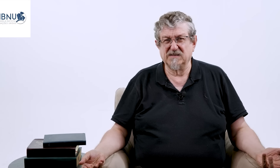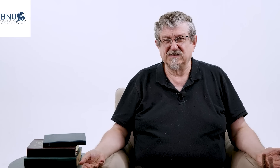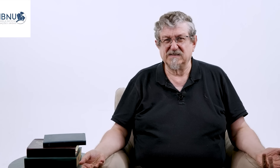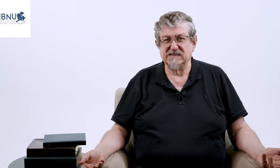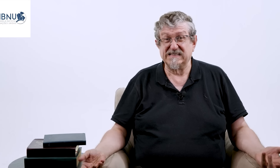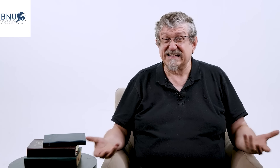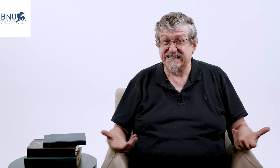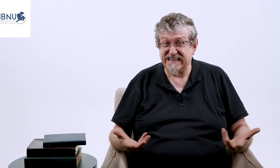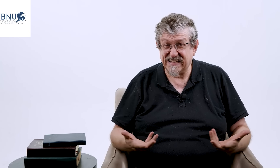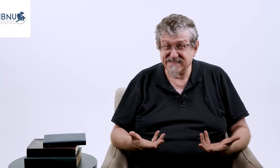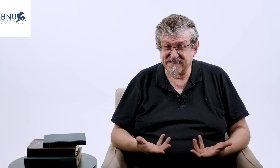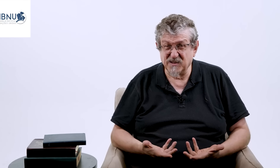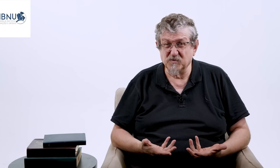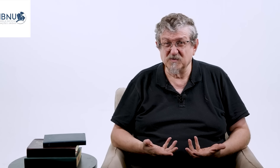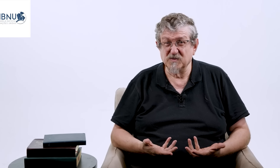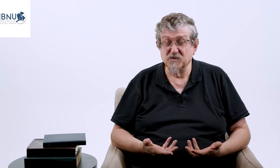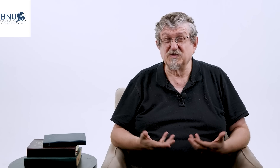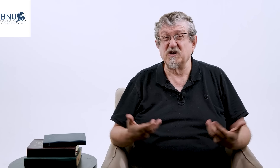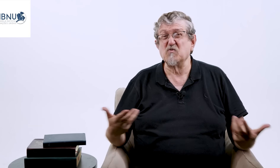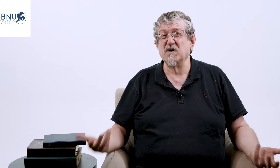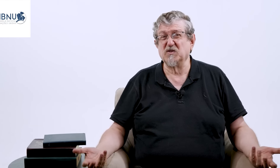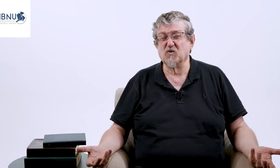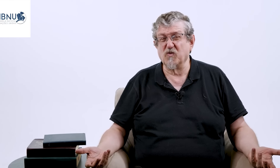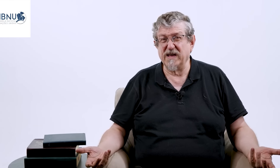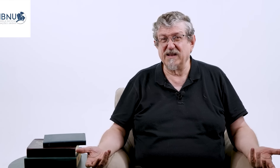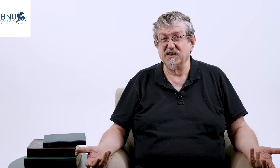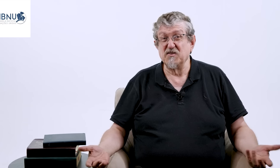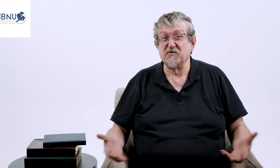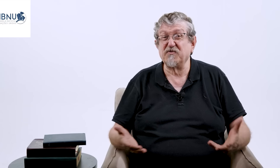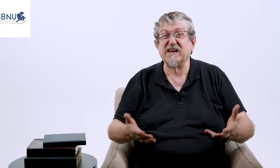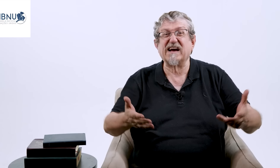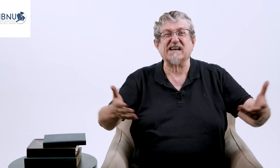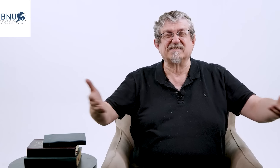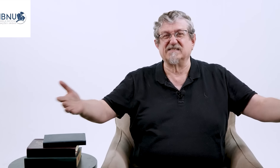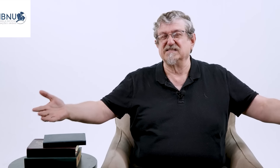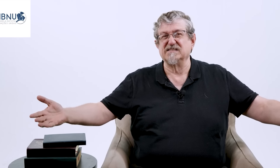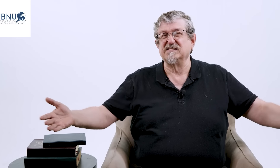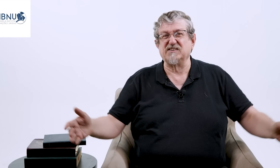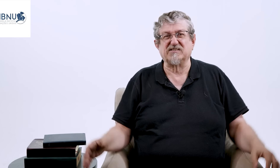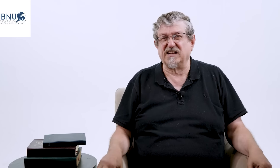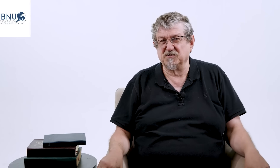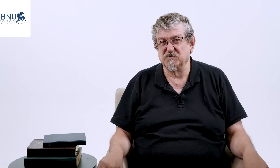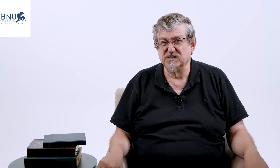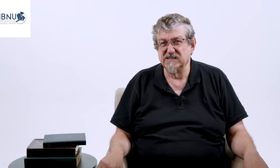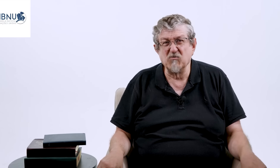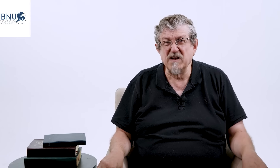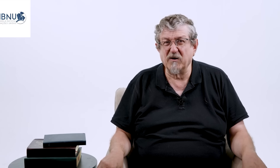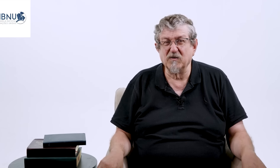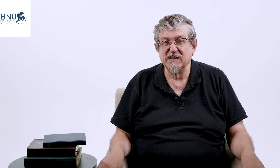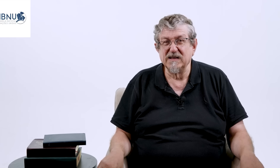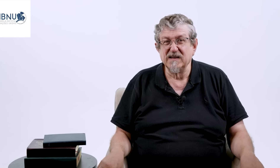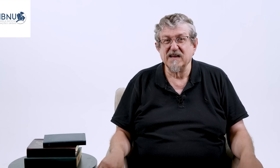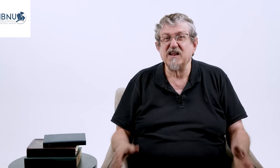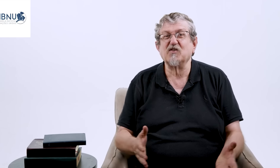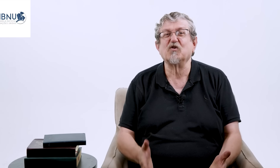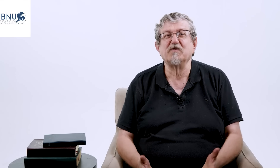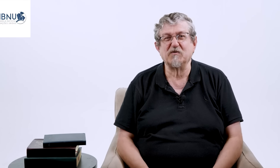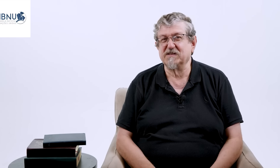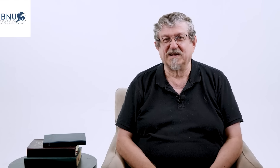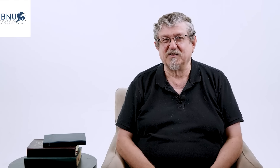profunda da criação do ser humano com ele ficasse deixado a um léu.